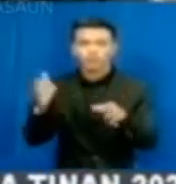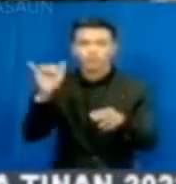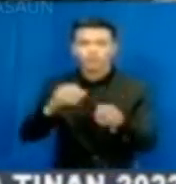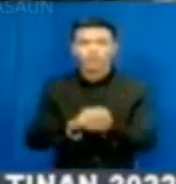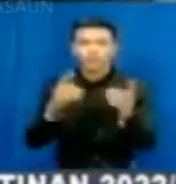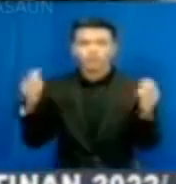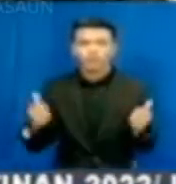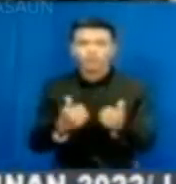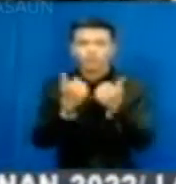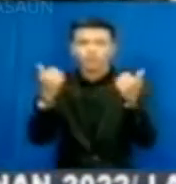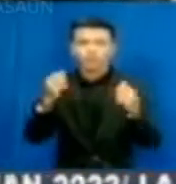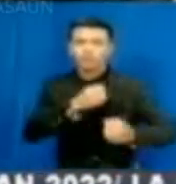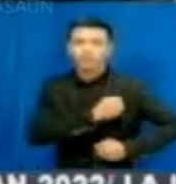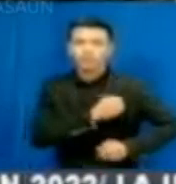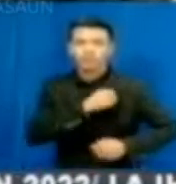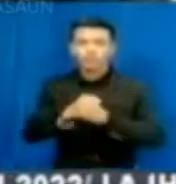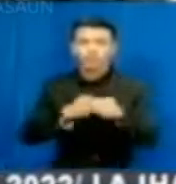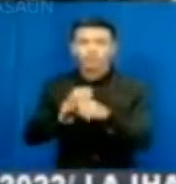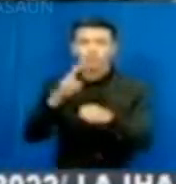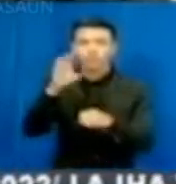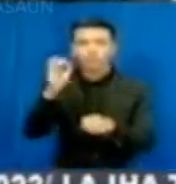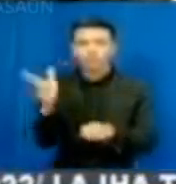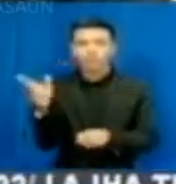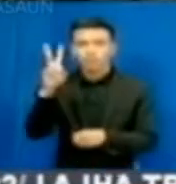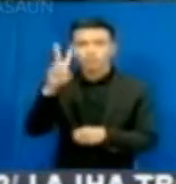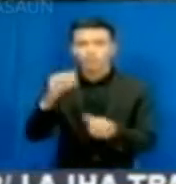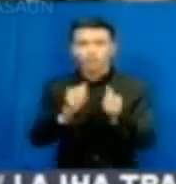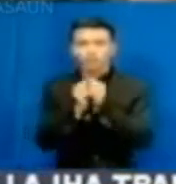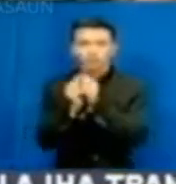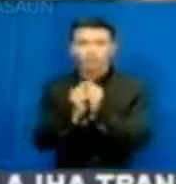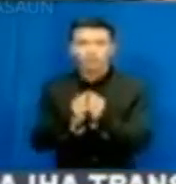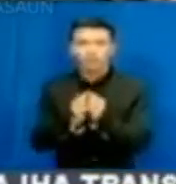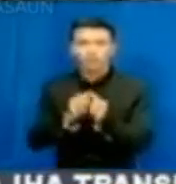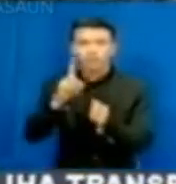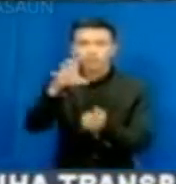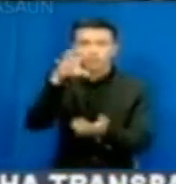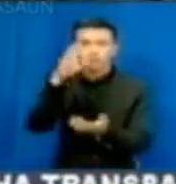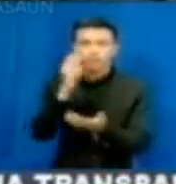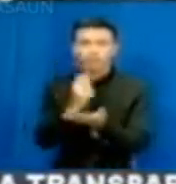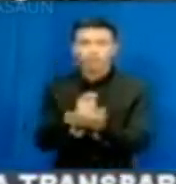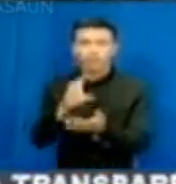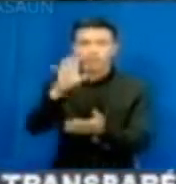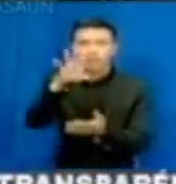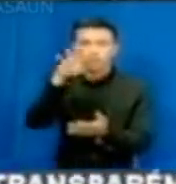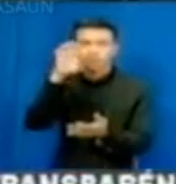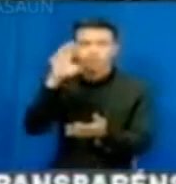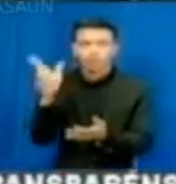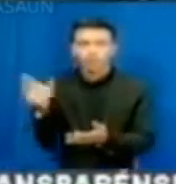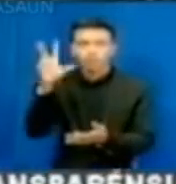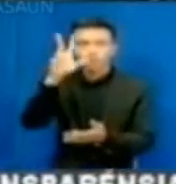a vaga FFDTL batinan Rihun Rua Ronulu Racing Rua, Hamutuk Rihun Ida Atus Hat Ronulu Racing